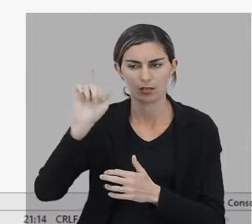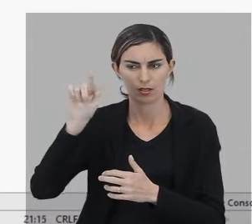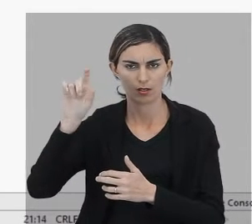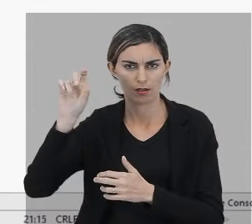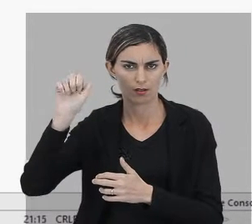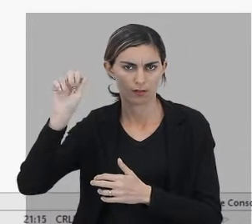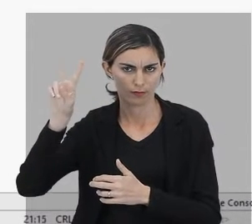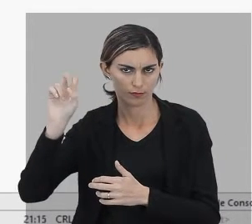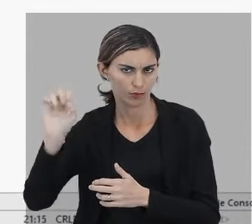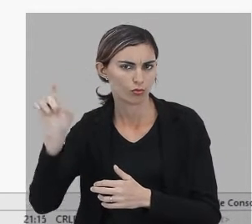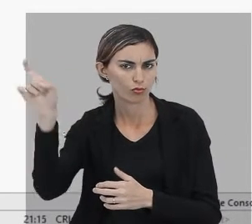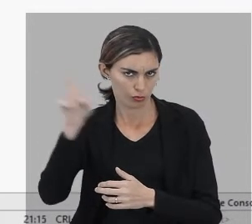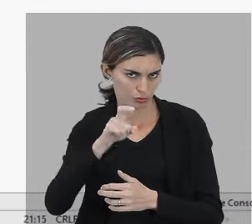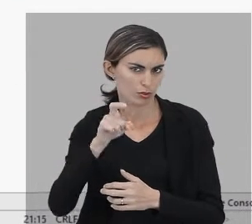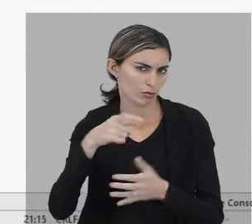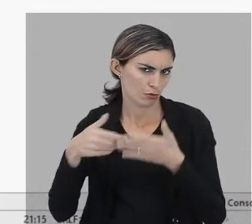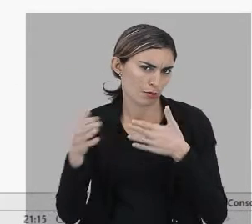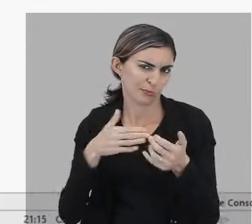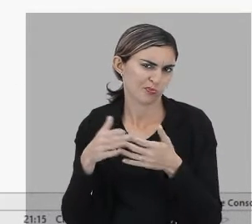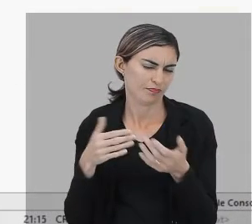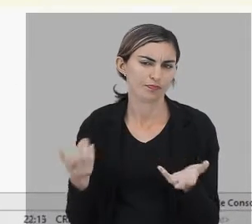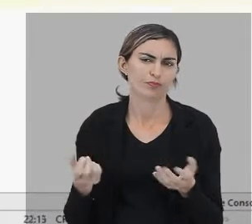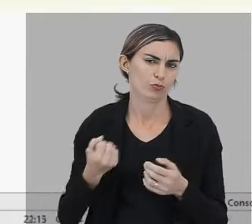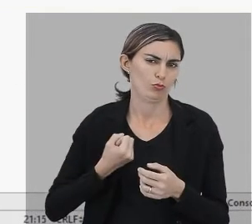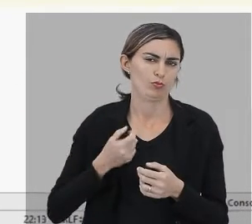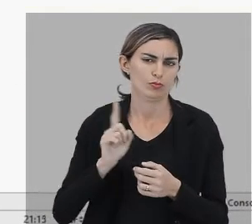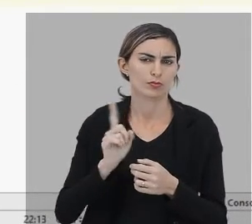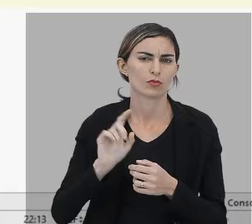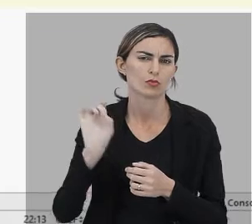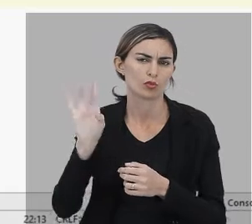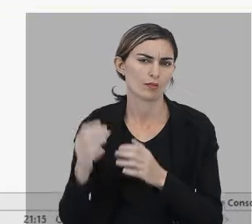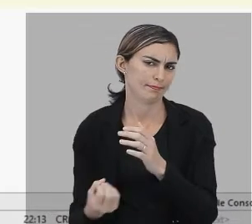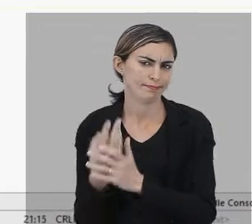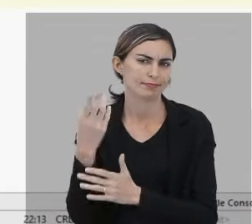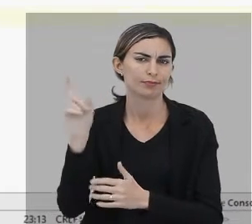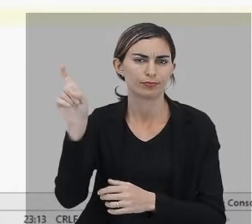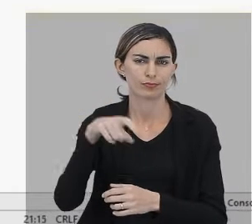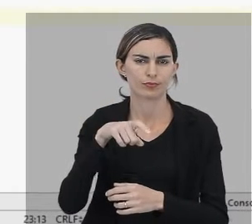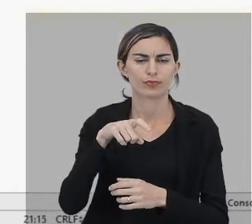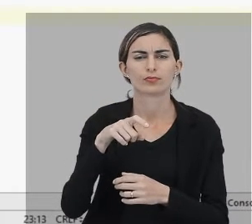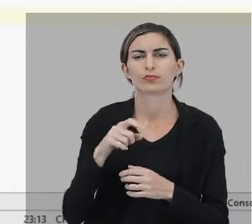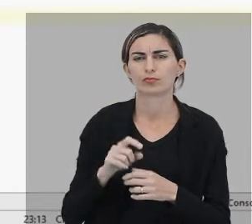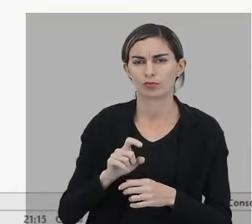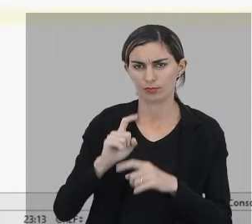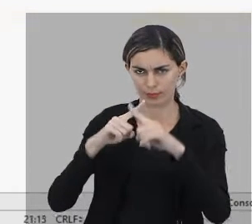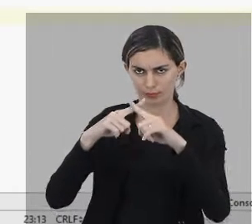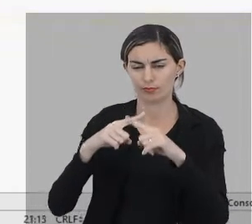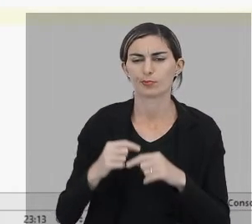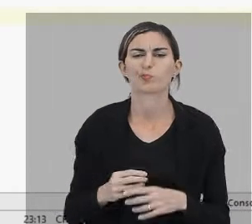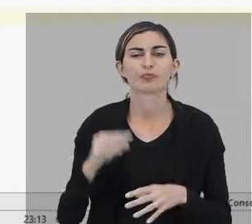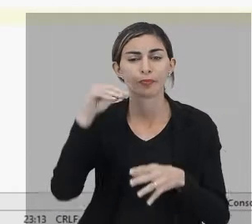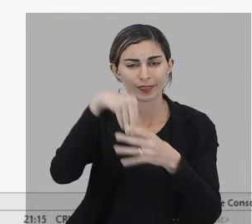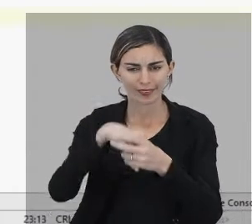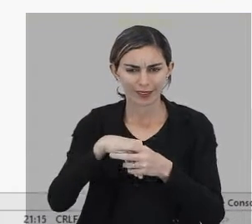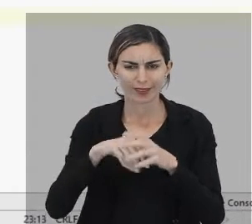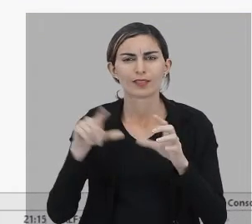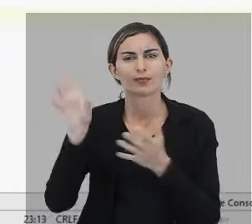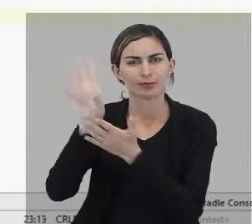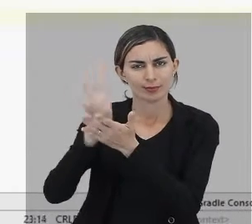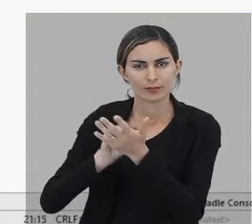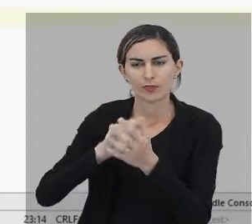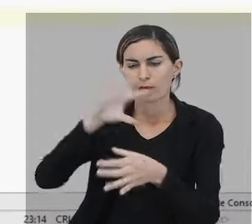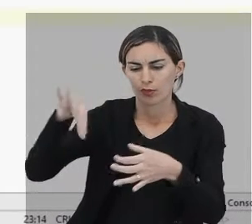x, certo? Ela não tem nenhum valor, ela só existe, tá? Mas aqui, dentro do laço de repetição, eu